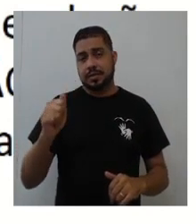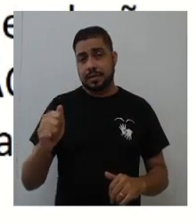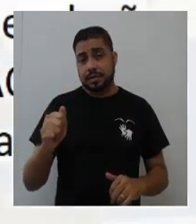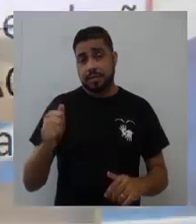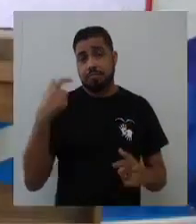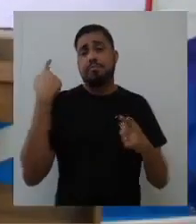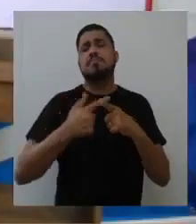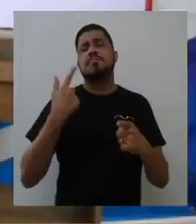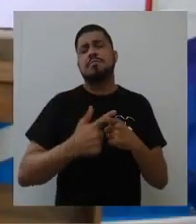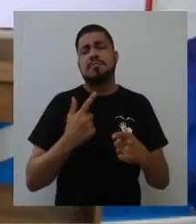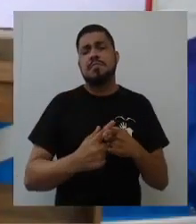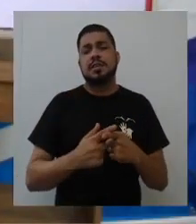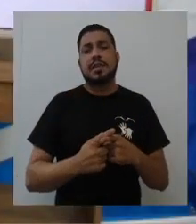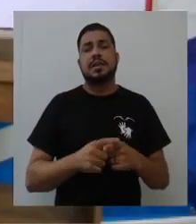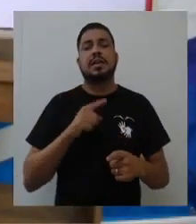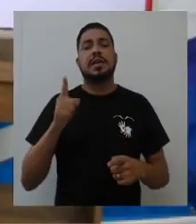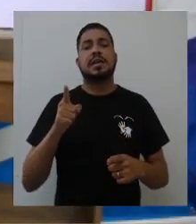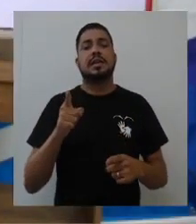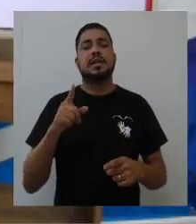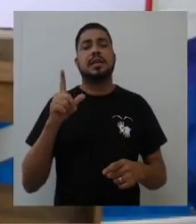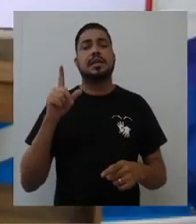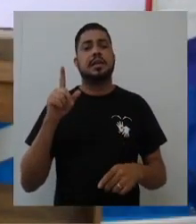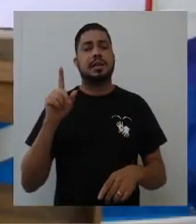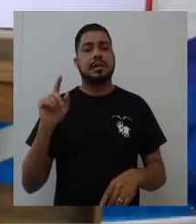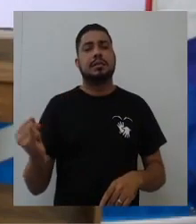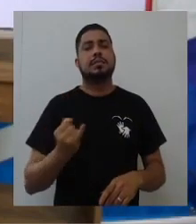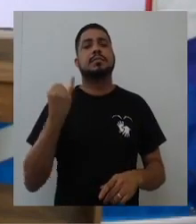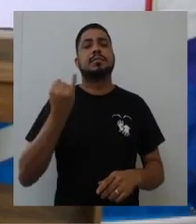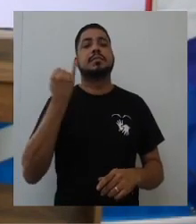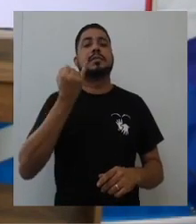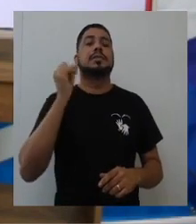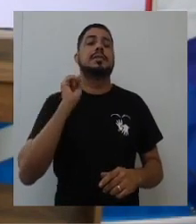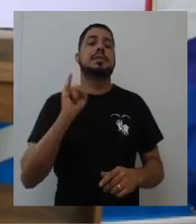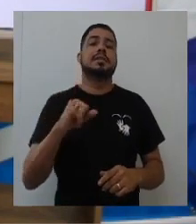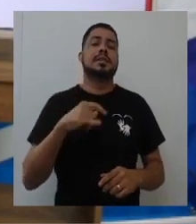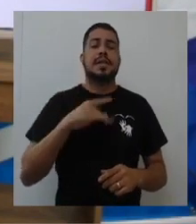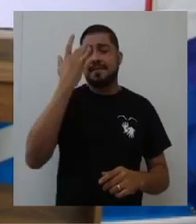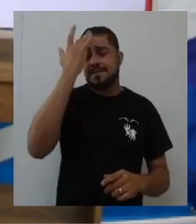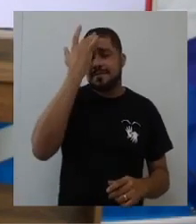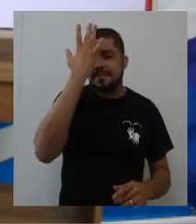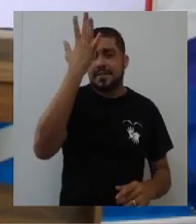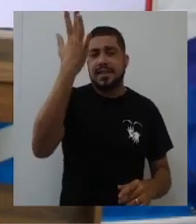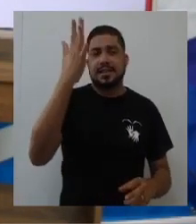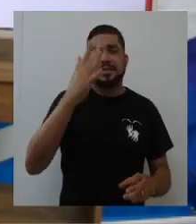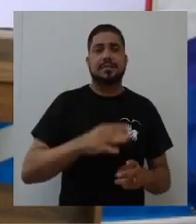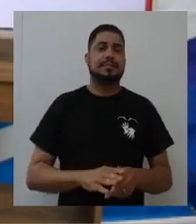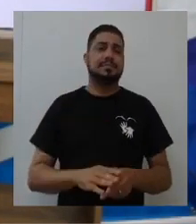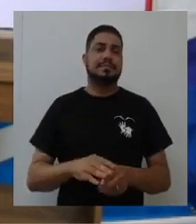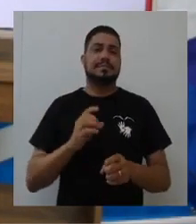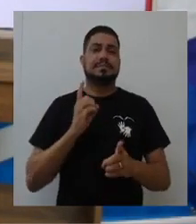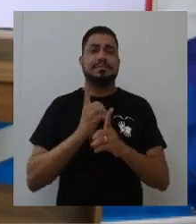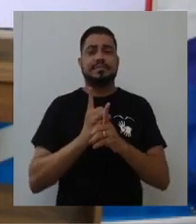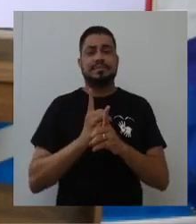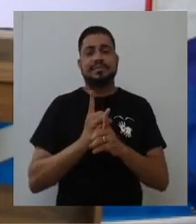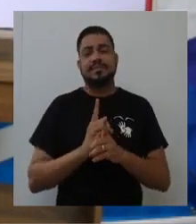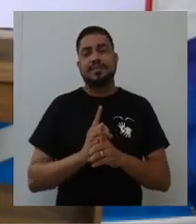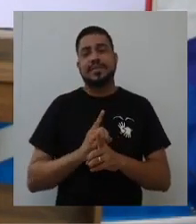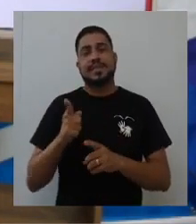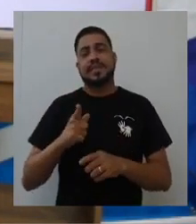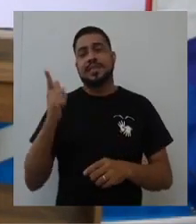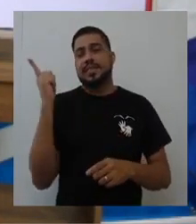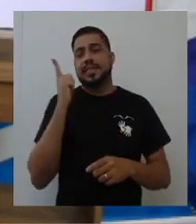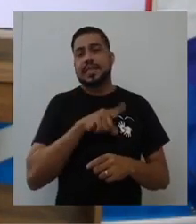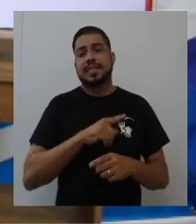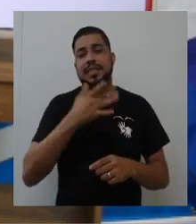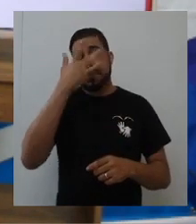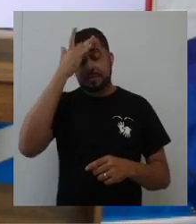Por que informações explícitas elas são tão importantes se são tão fáceis de se identificar? São elas que garantem